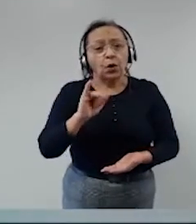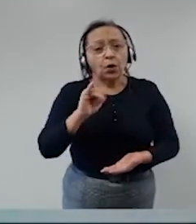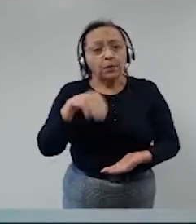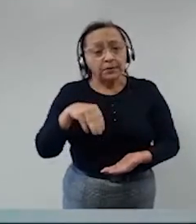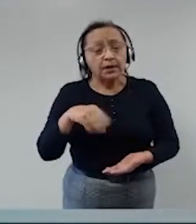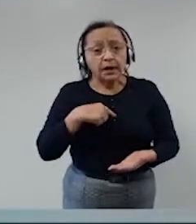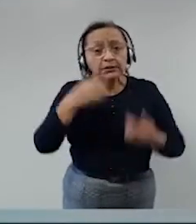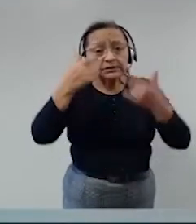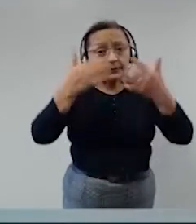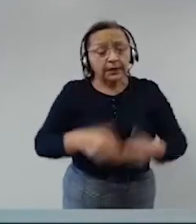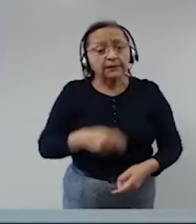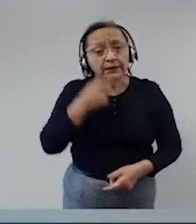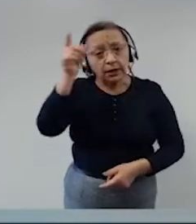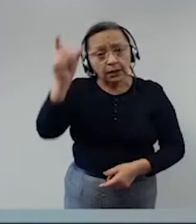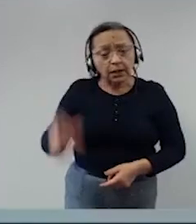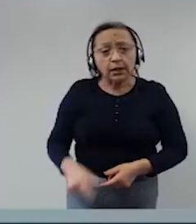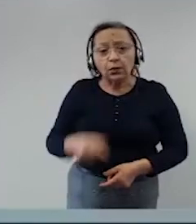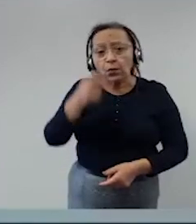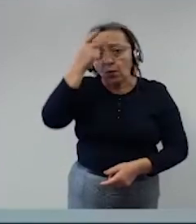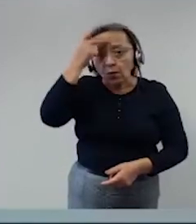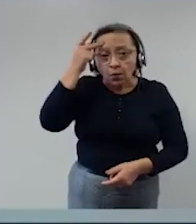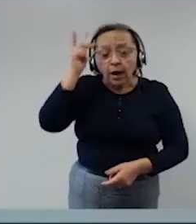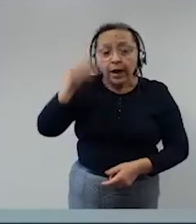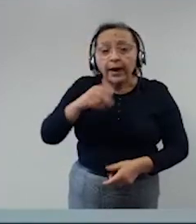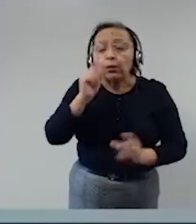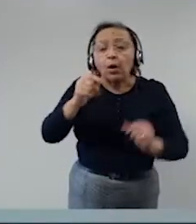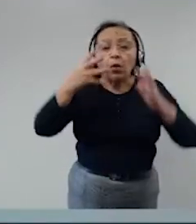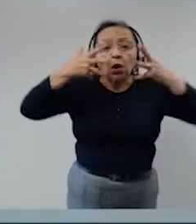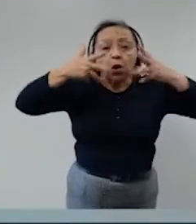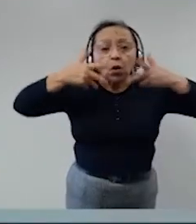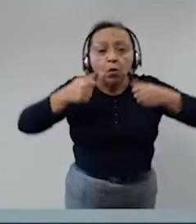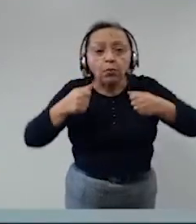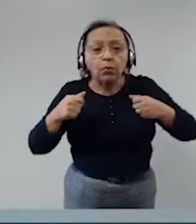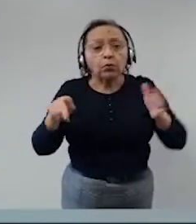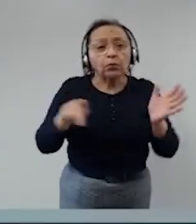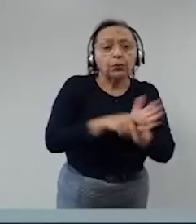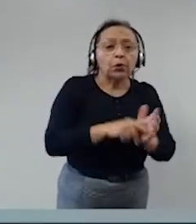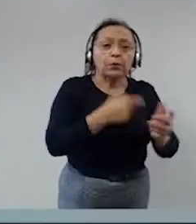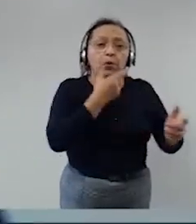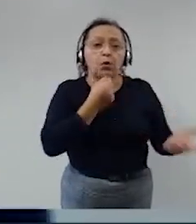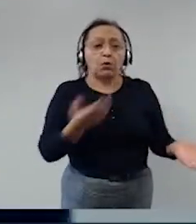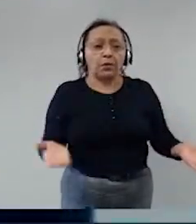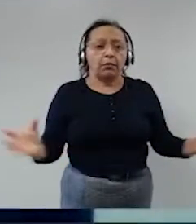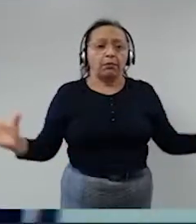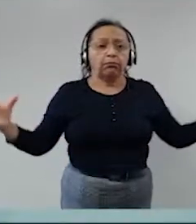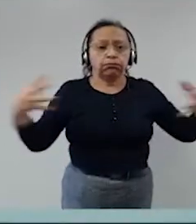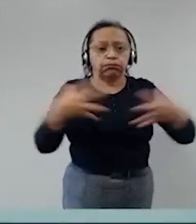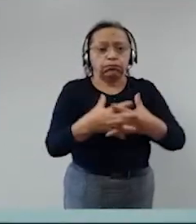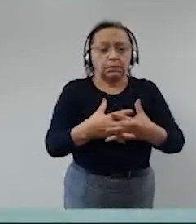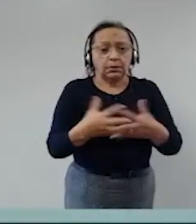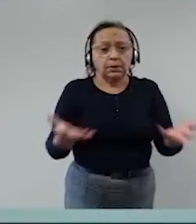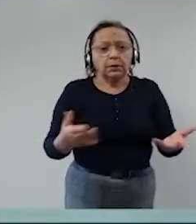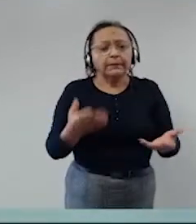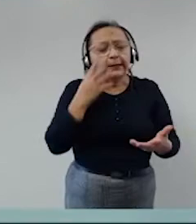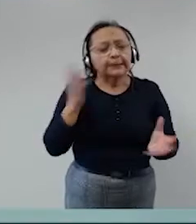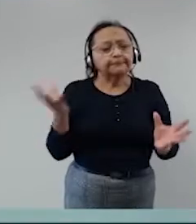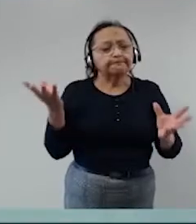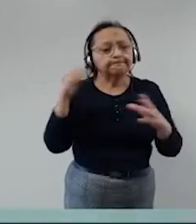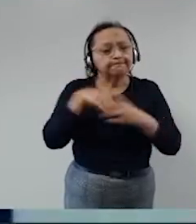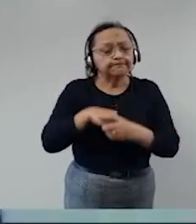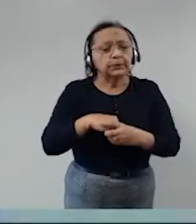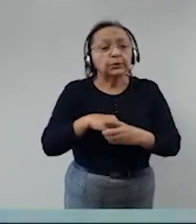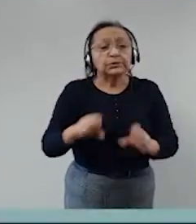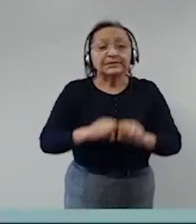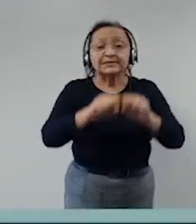dizendo que o homem é, sim, o lobo do próprio homem. Então, para conter o nosso sistema de